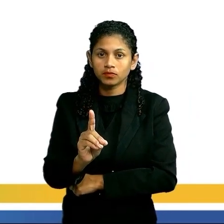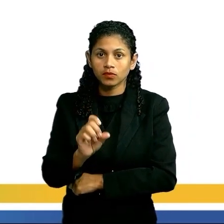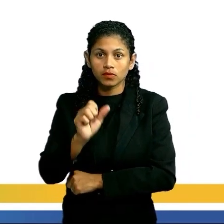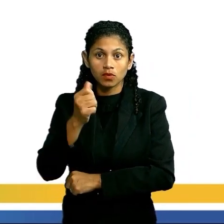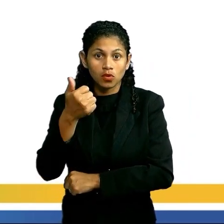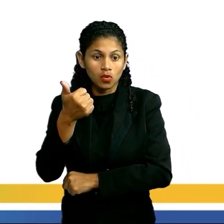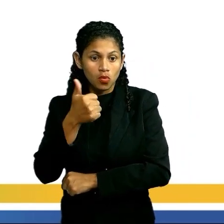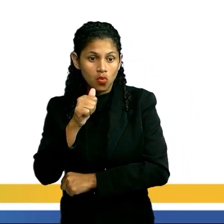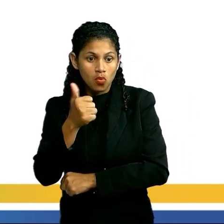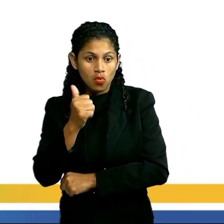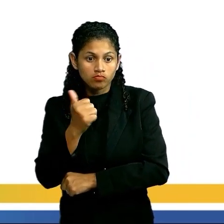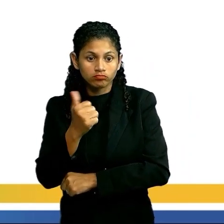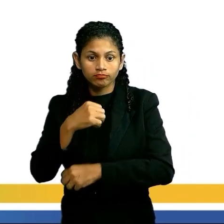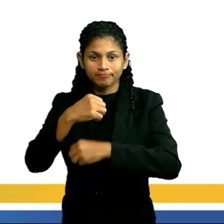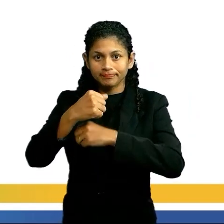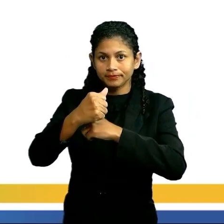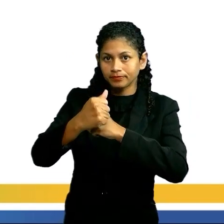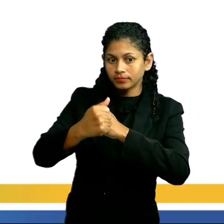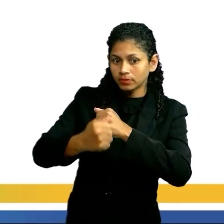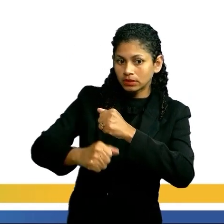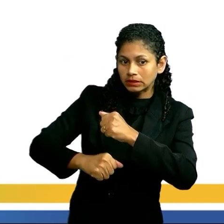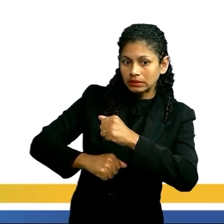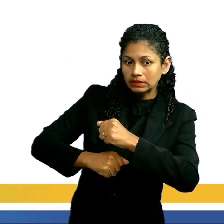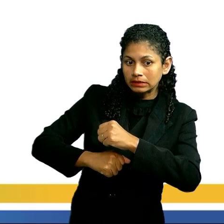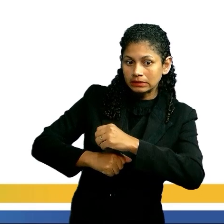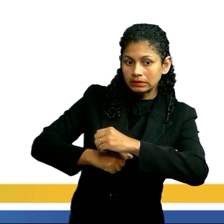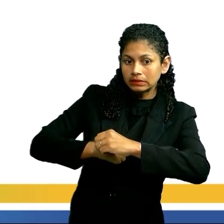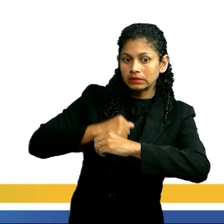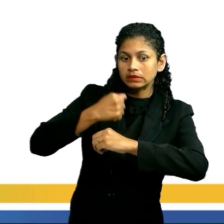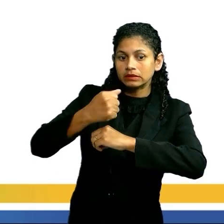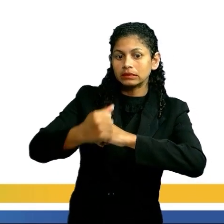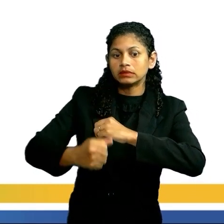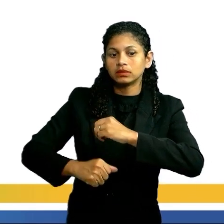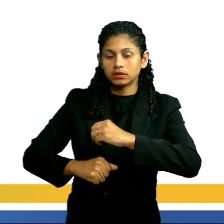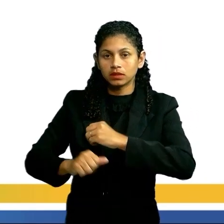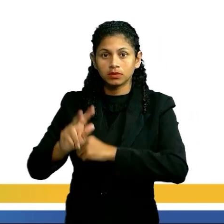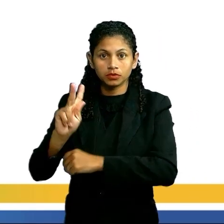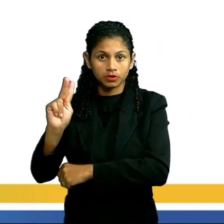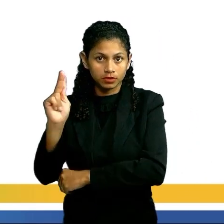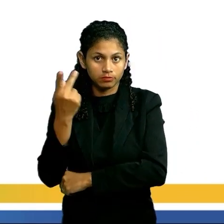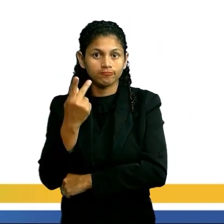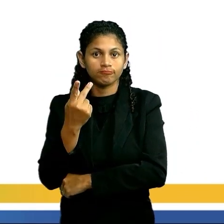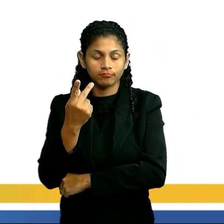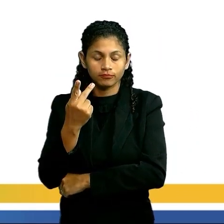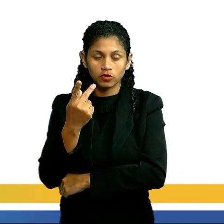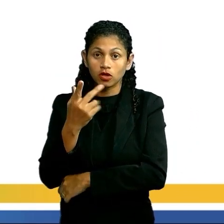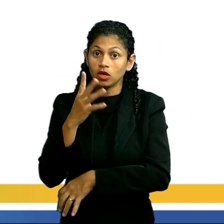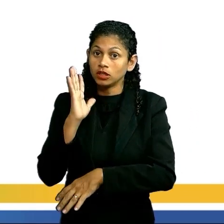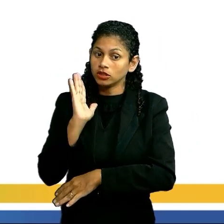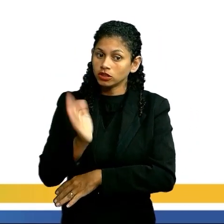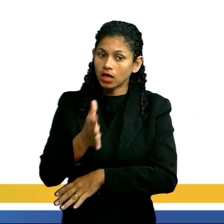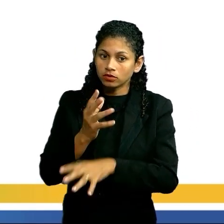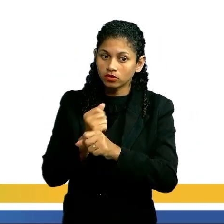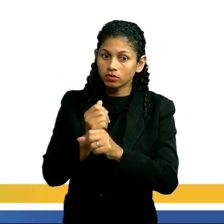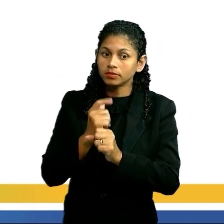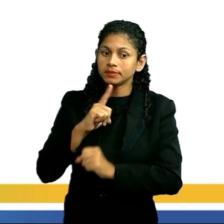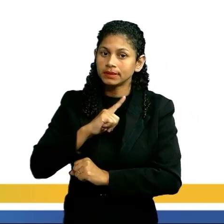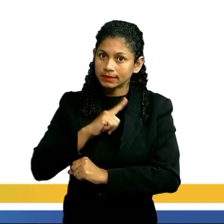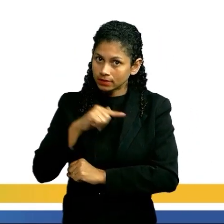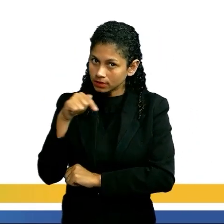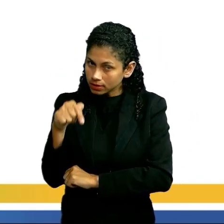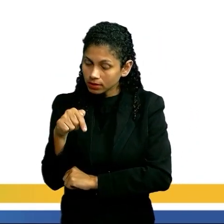hidrogênio. Nós acabamos de fazer a continha e sabemos que tem 7, então já está errada. Alternativa